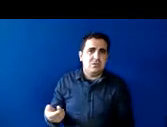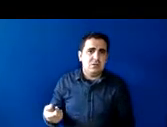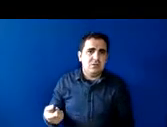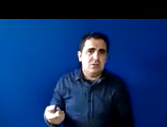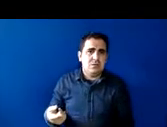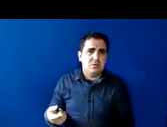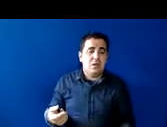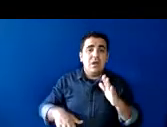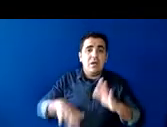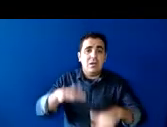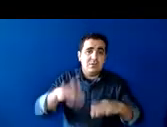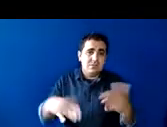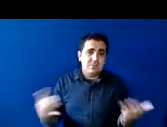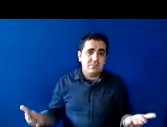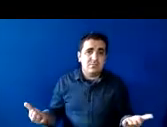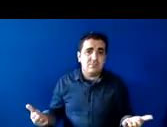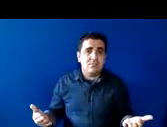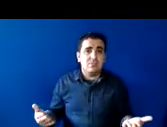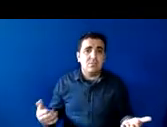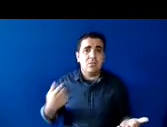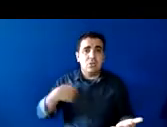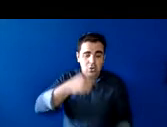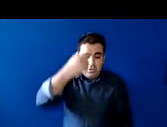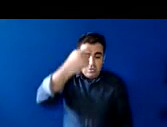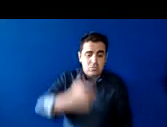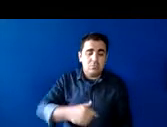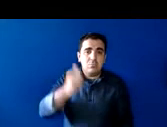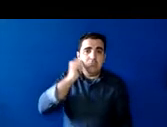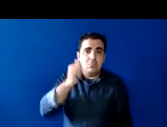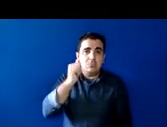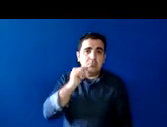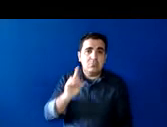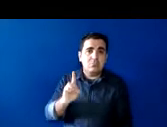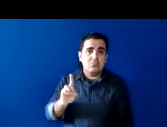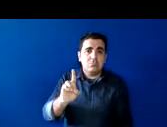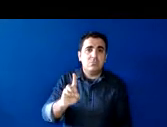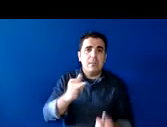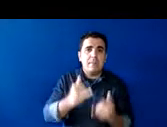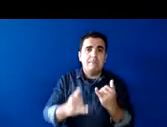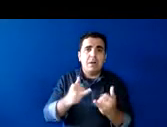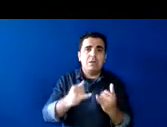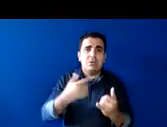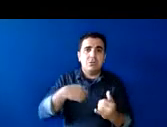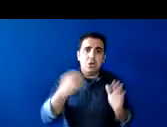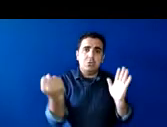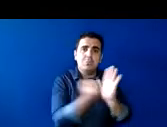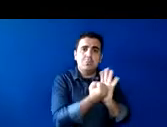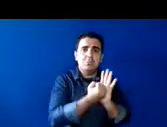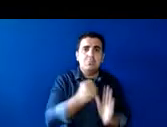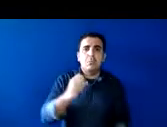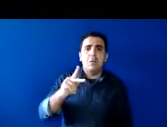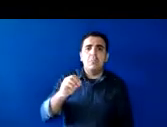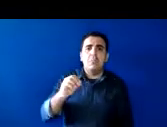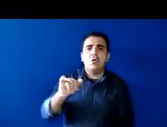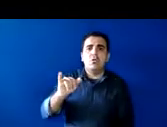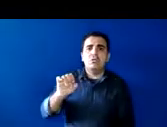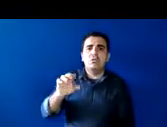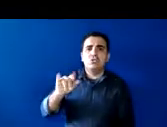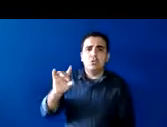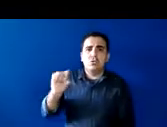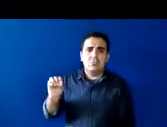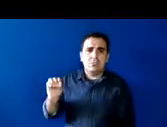muitas vezes nós mulheres temos aí o selo de que somos poliqueixosas, né?